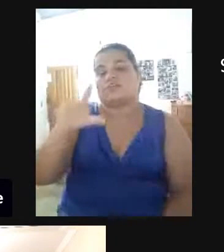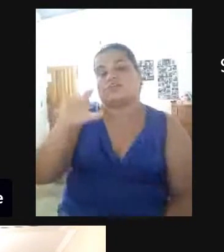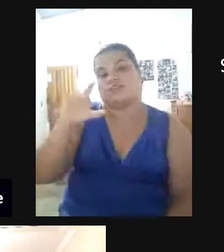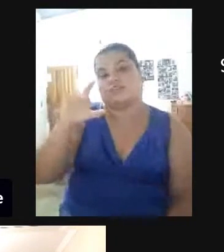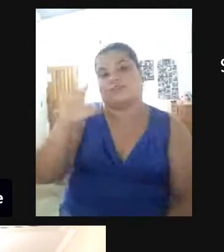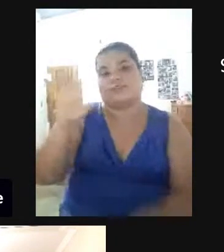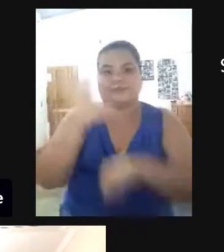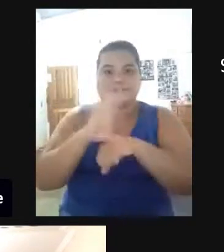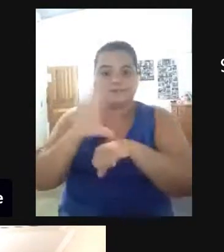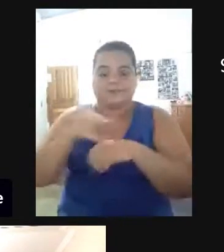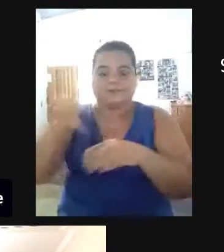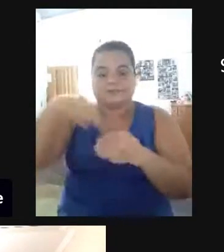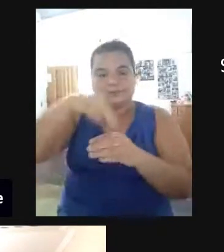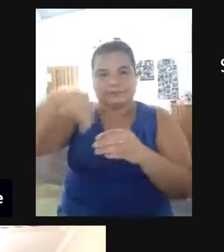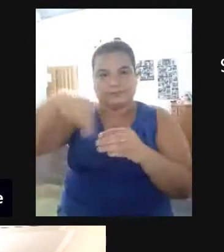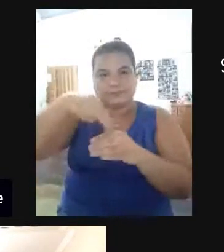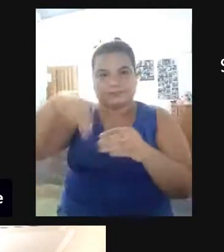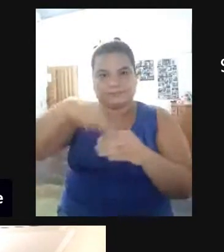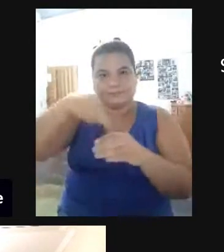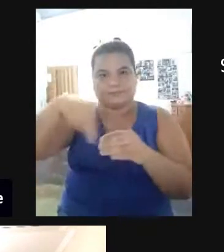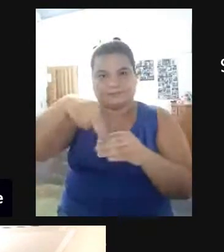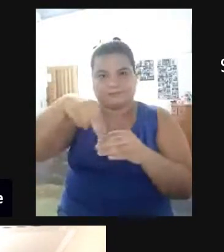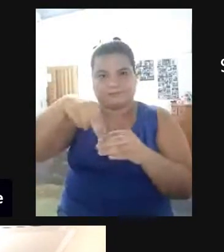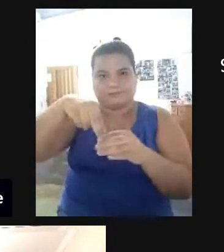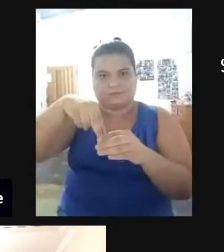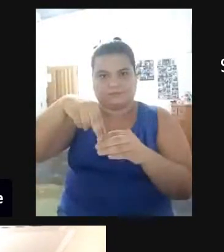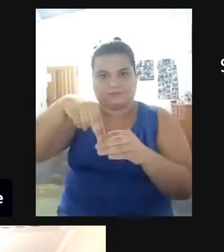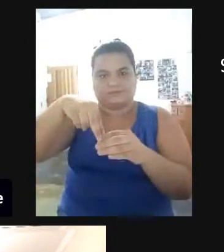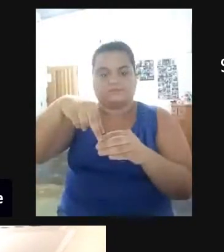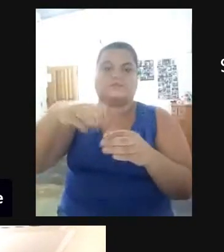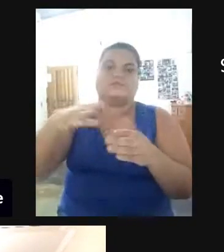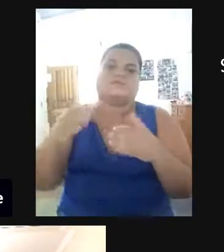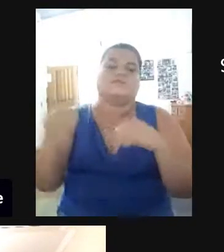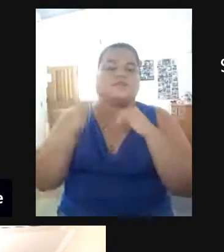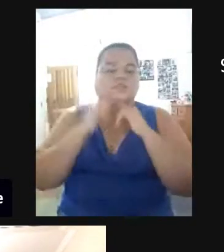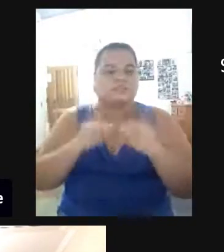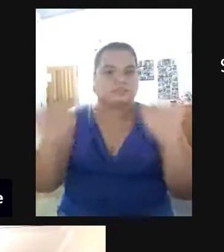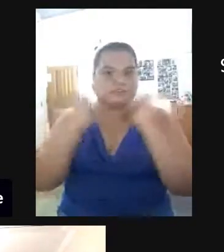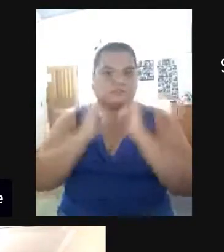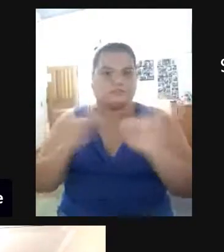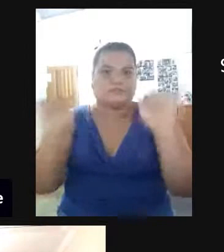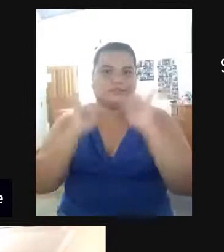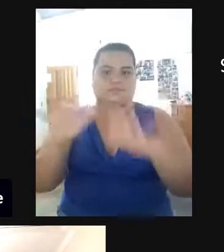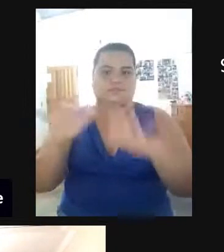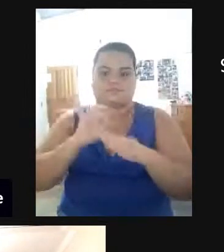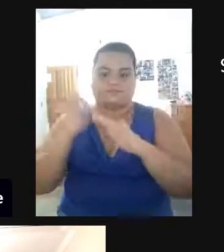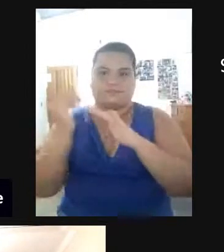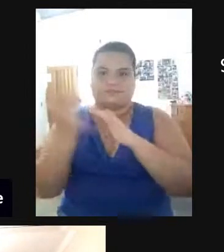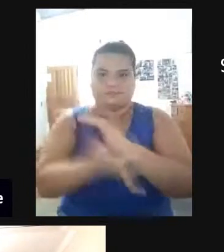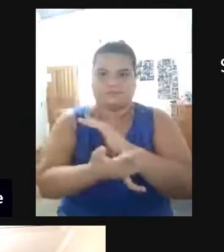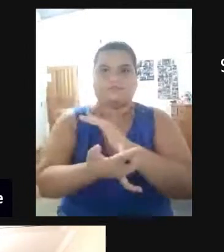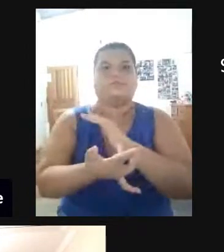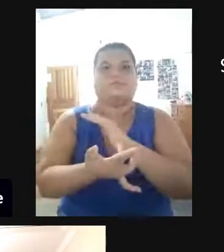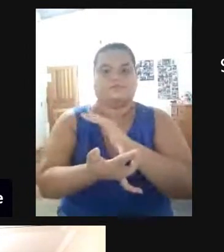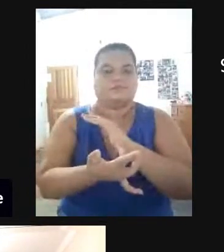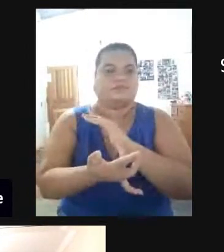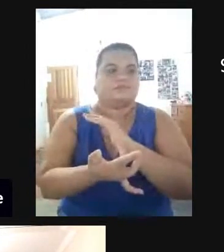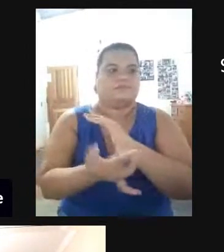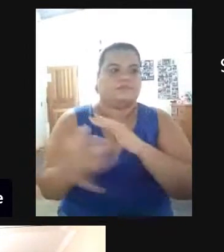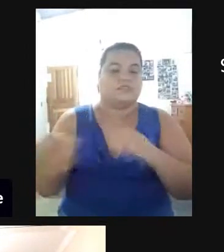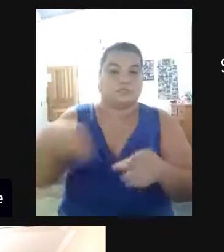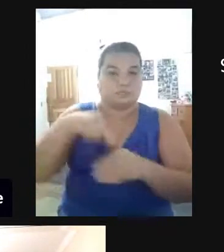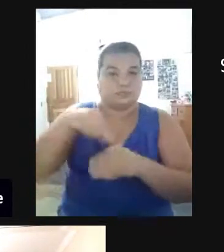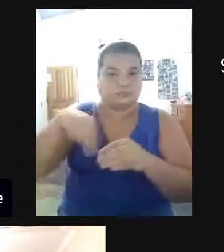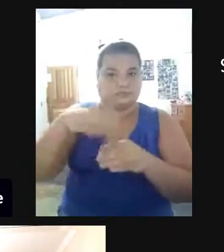no Instagram do CA, a gente vai estar divulgando em todas as plataformas ligadas ao curso, tá bom?